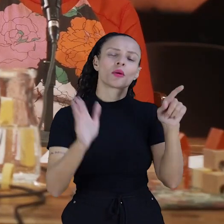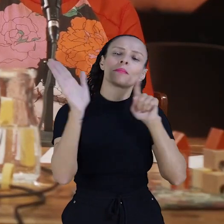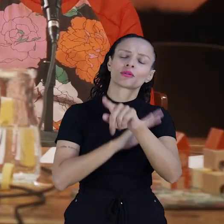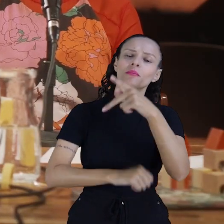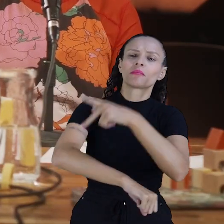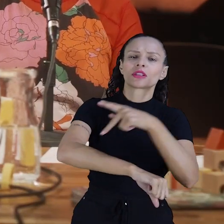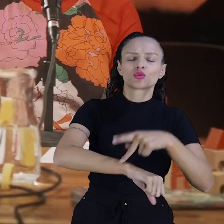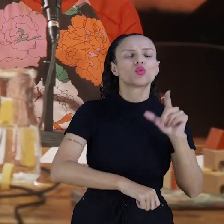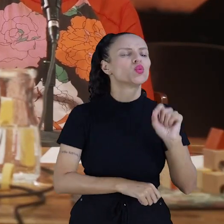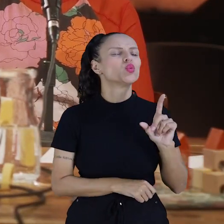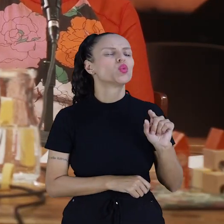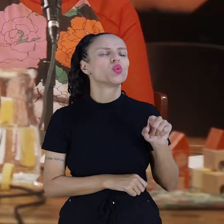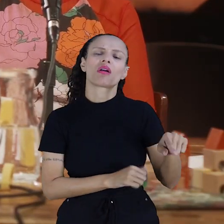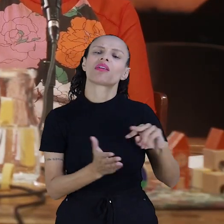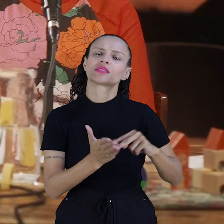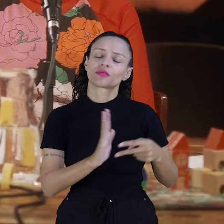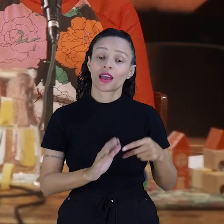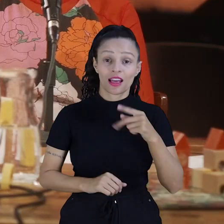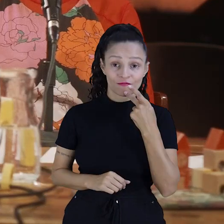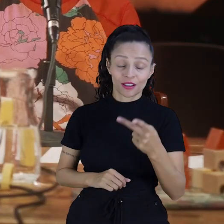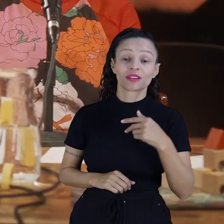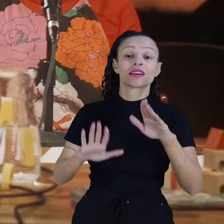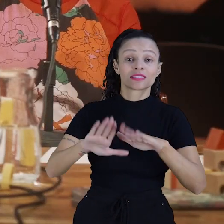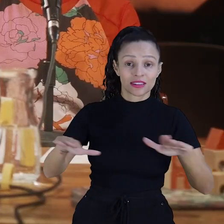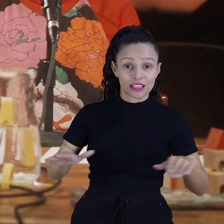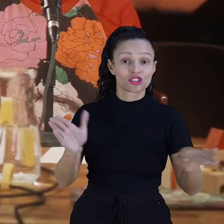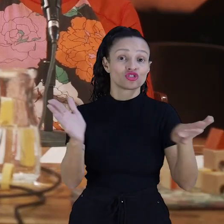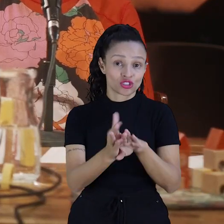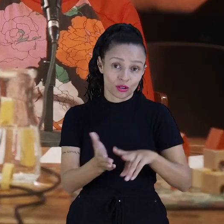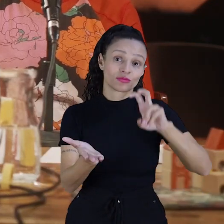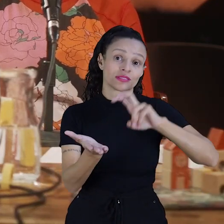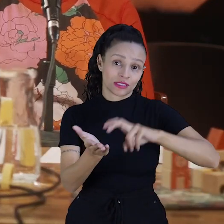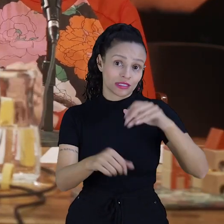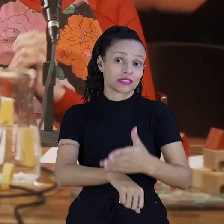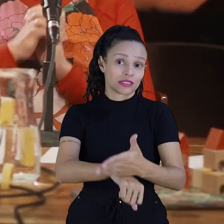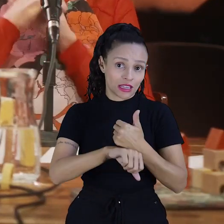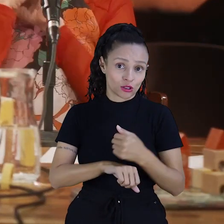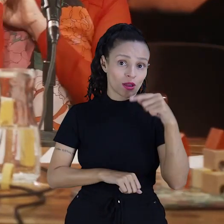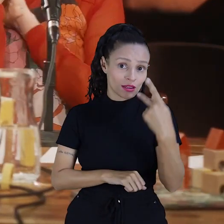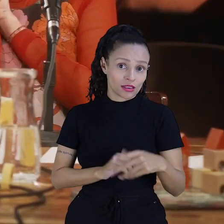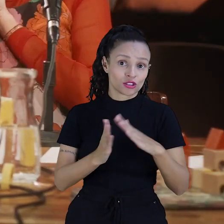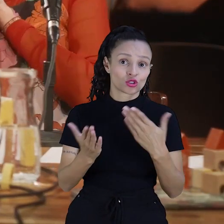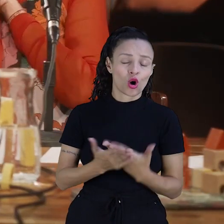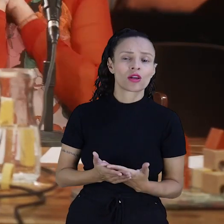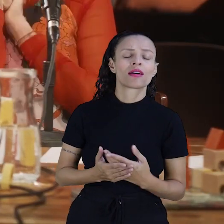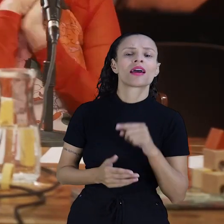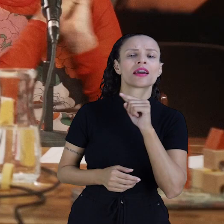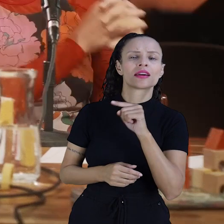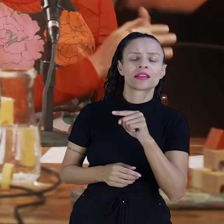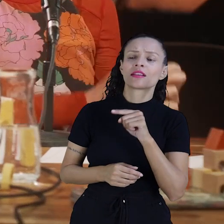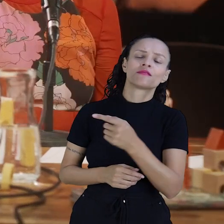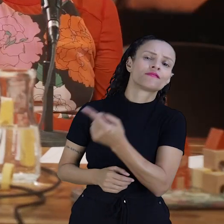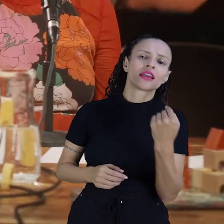para a pedagogista o que aquilo significava. Ela disse assim, as crianças chegam cedo aqui para a escola. De onde as